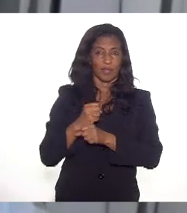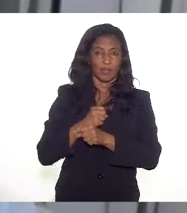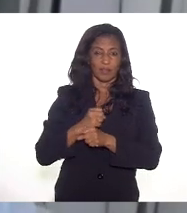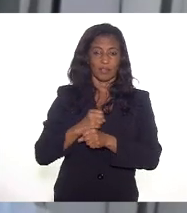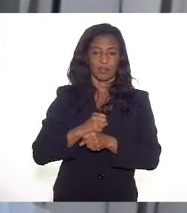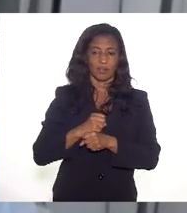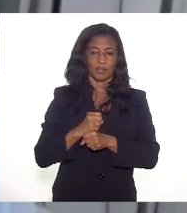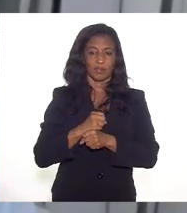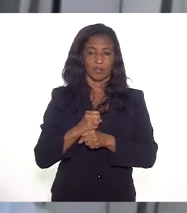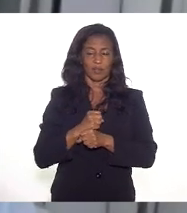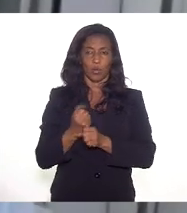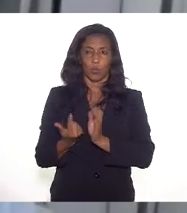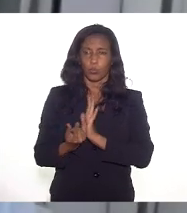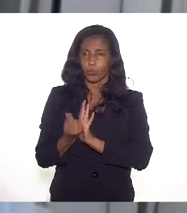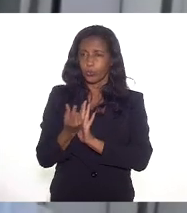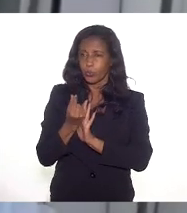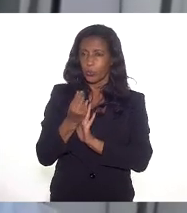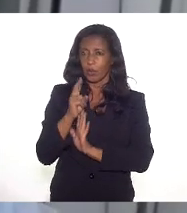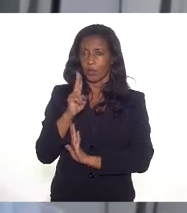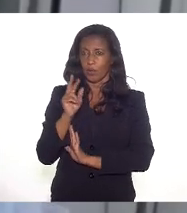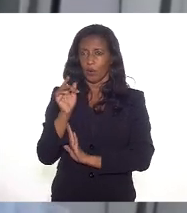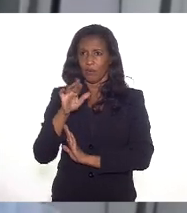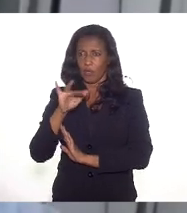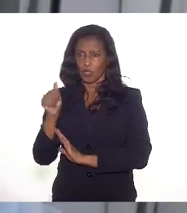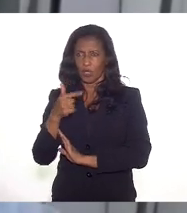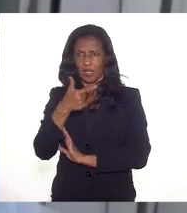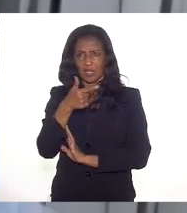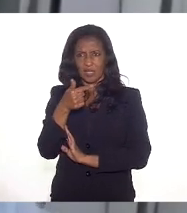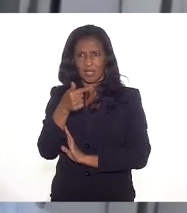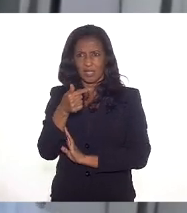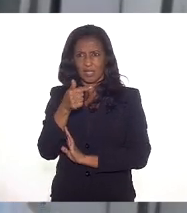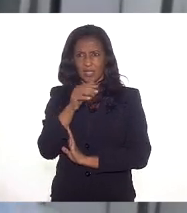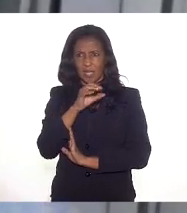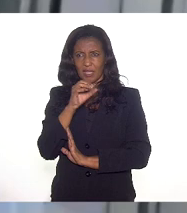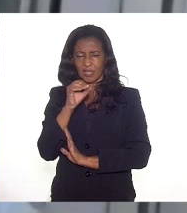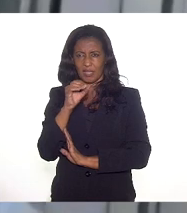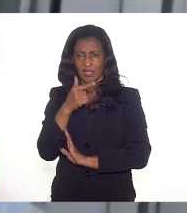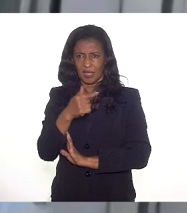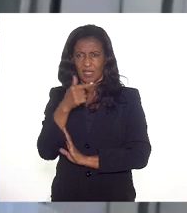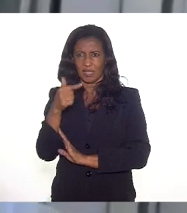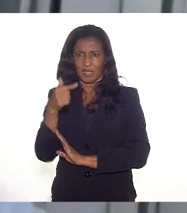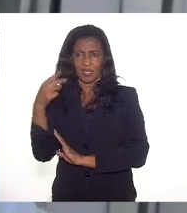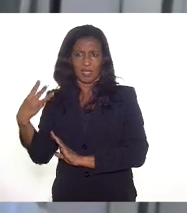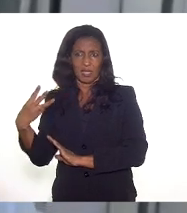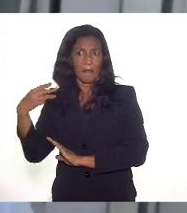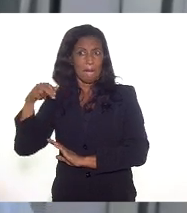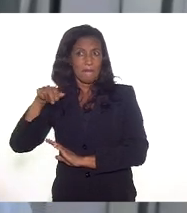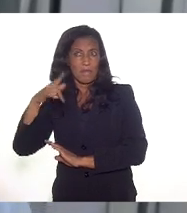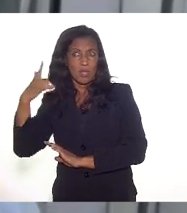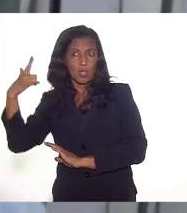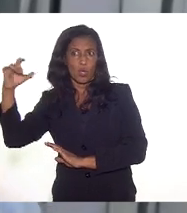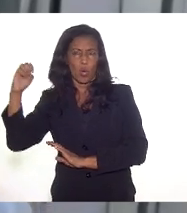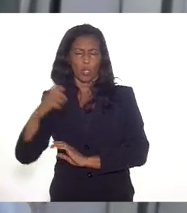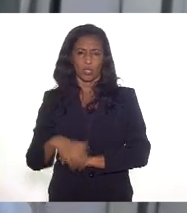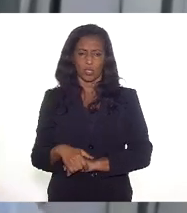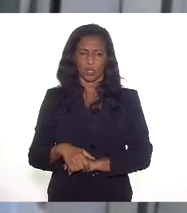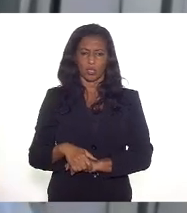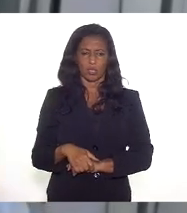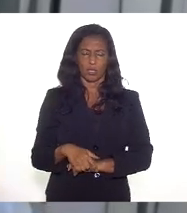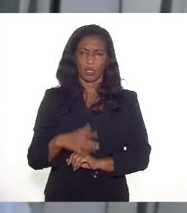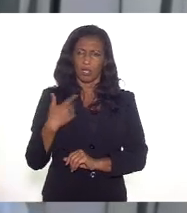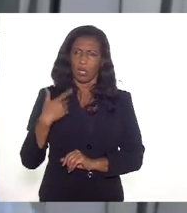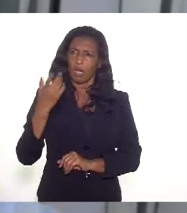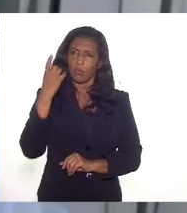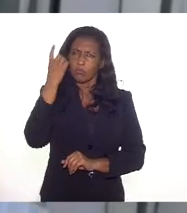há nove anos, o orçamento da UFRJ era de 773 milhões. Ou seja, deputado Luiz Paulo, deputado Eliomar, deputada